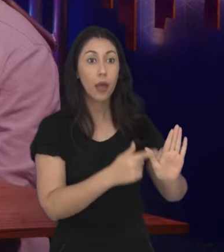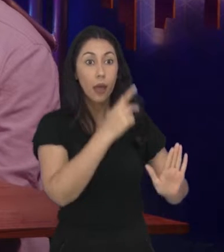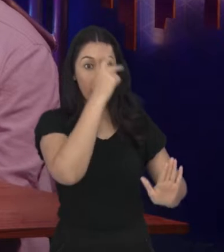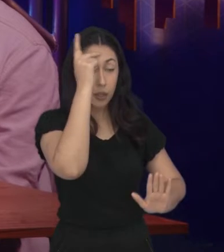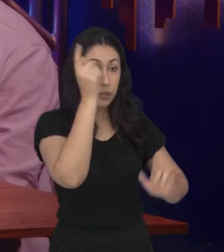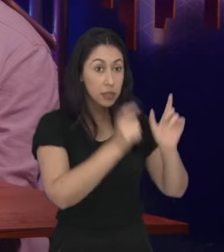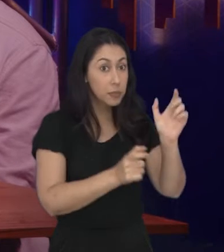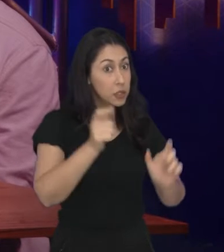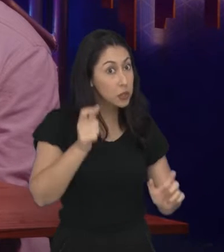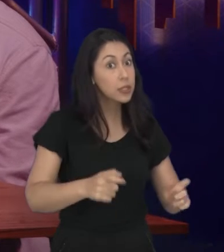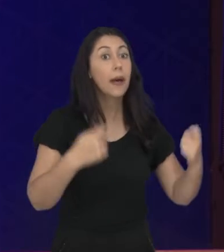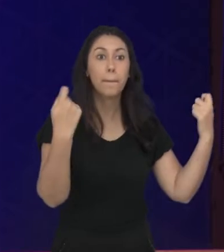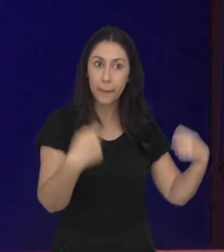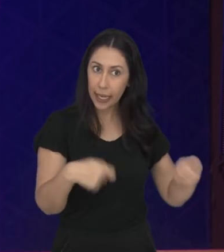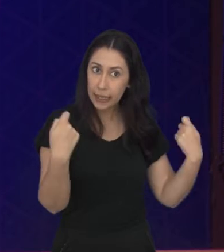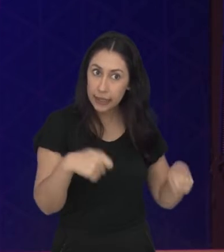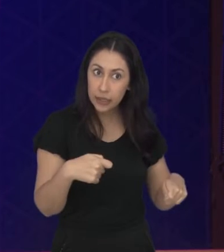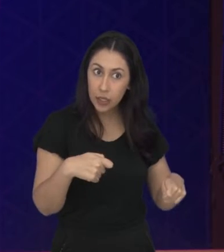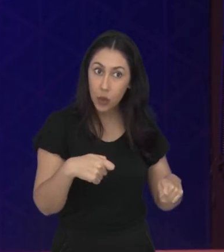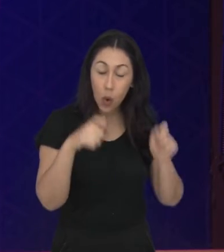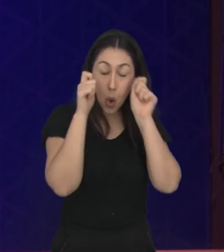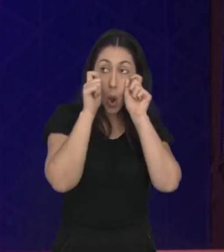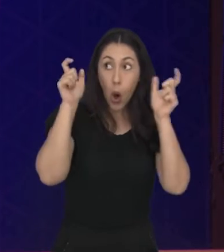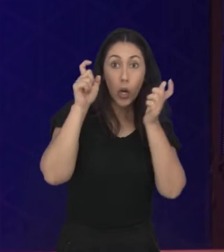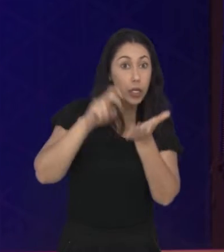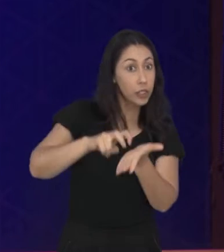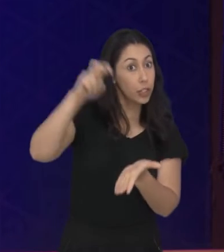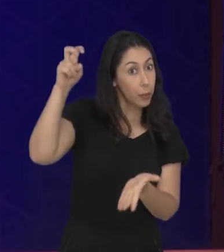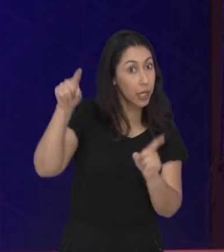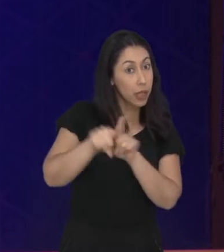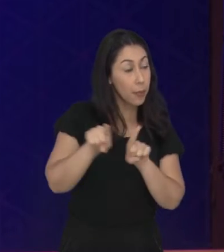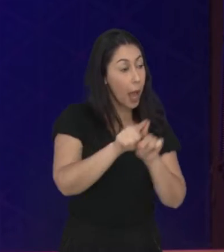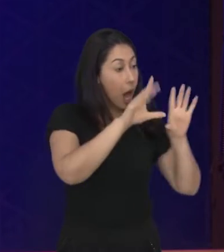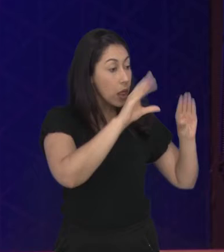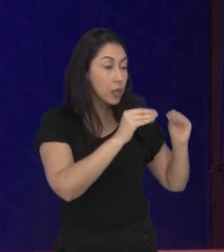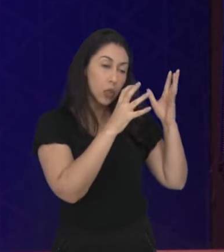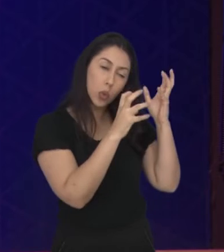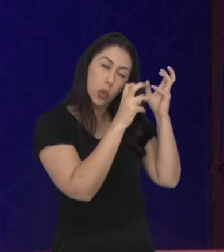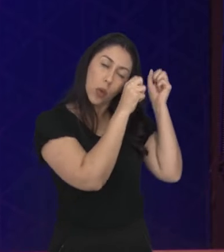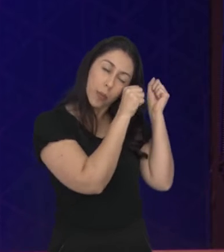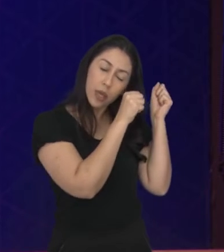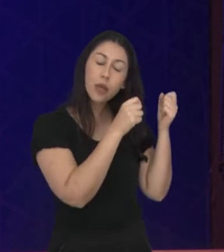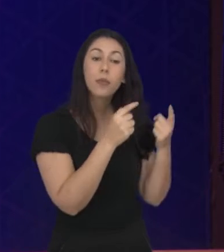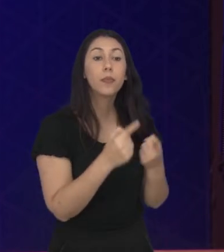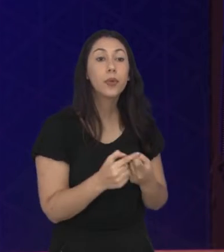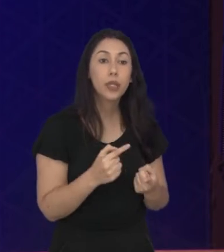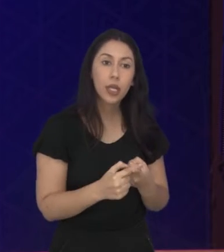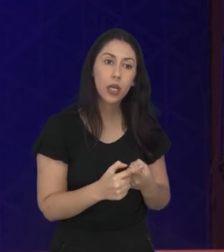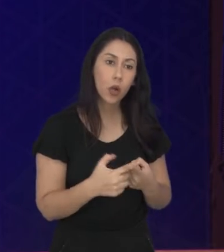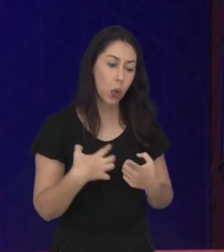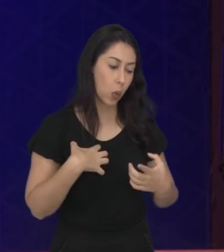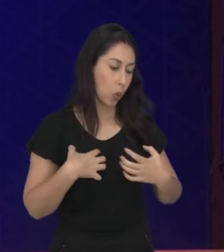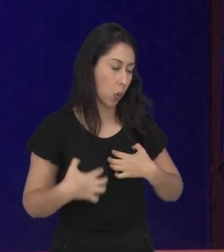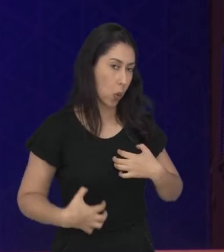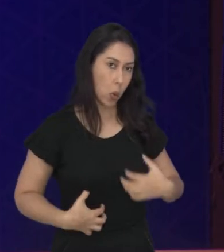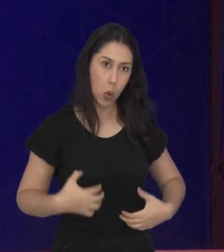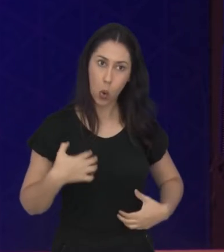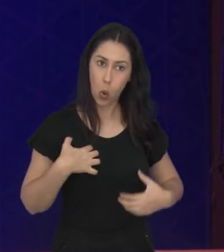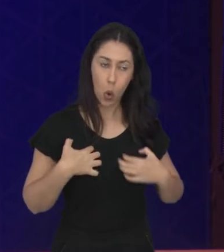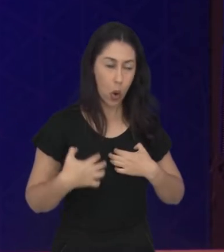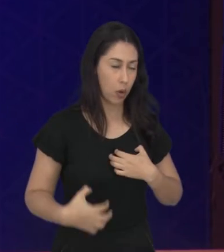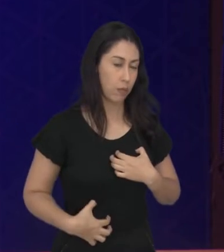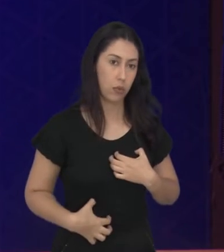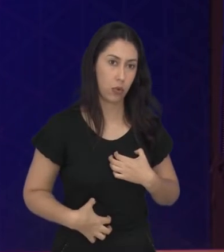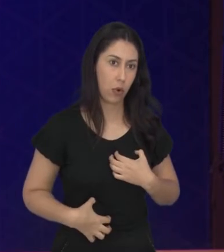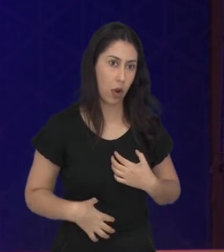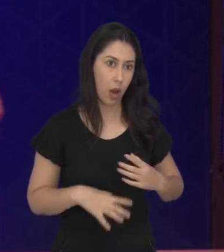pessoas precisam acordar cedo e dormir durante a noite, justamente por conta dessa questão fisiológica mesmo, né? De